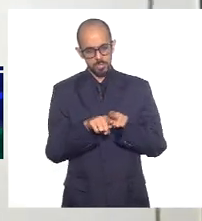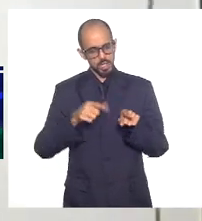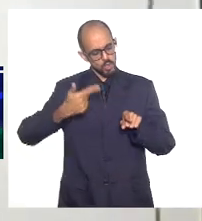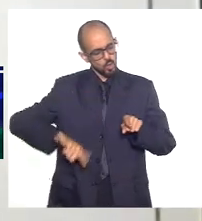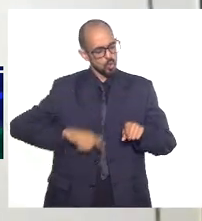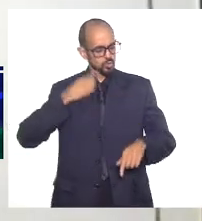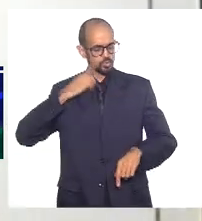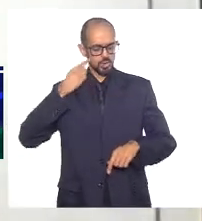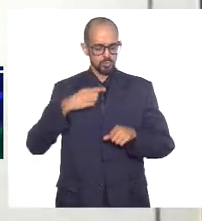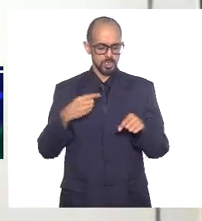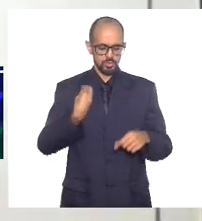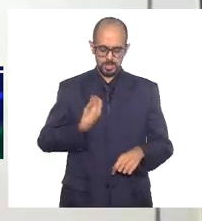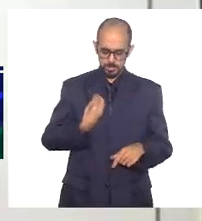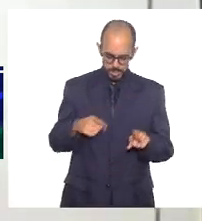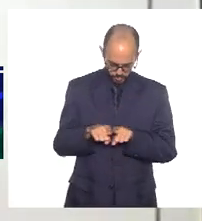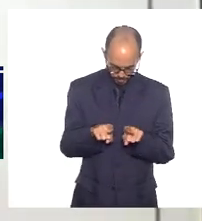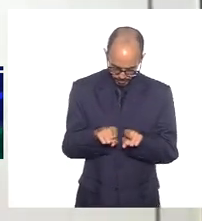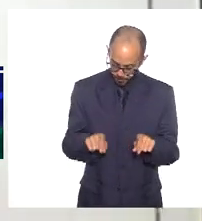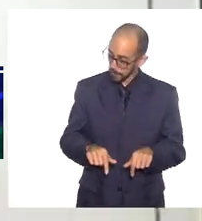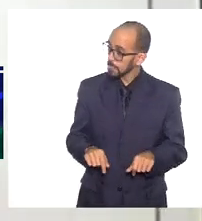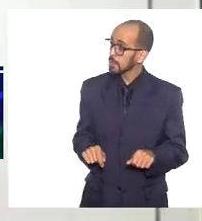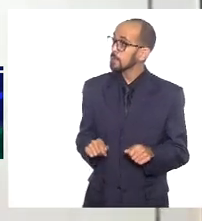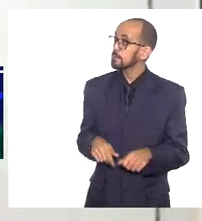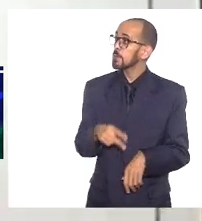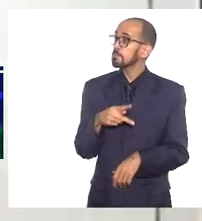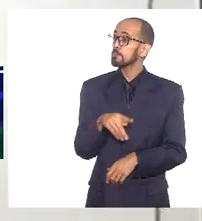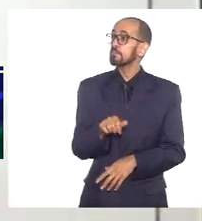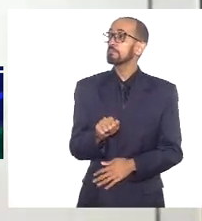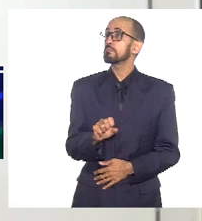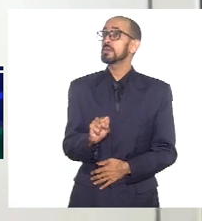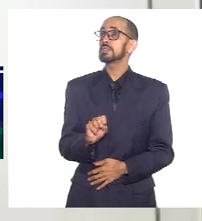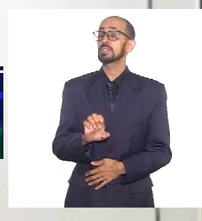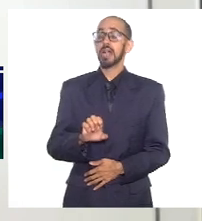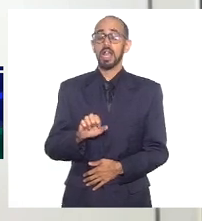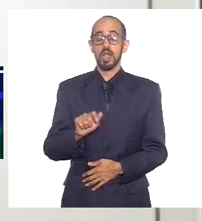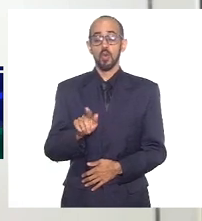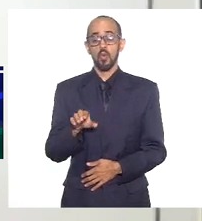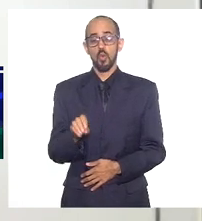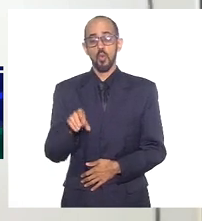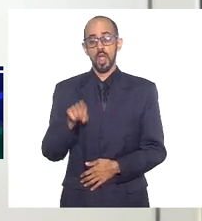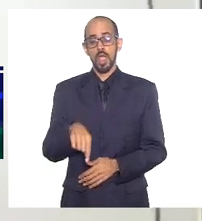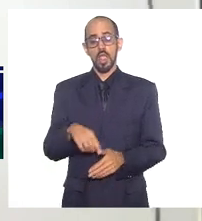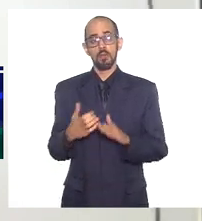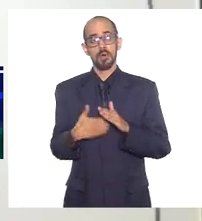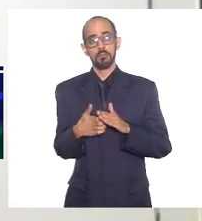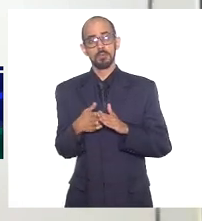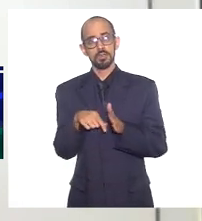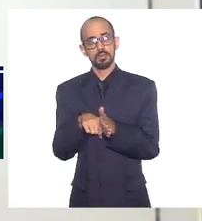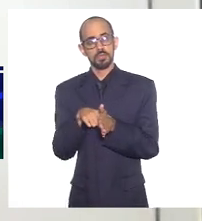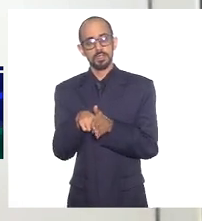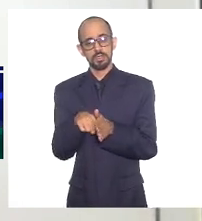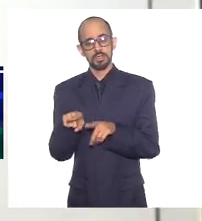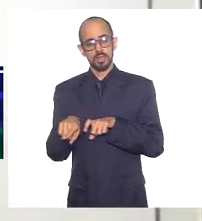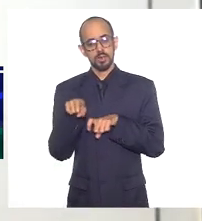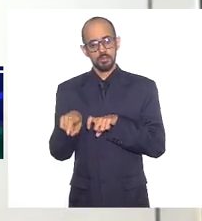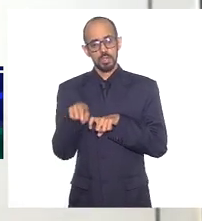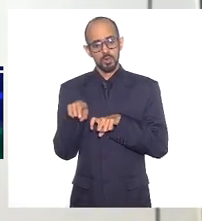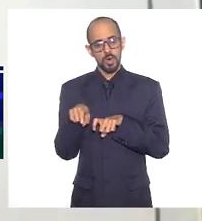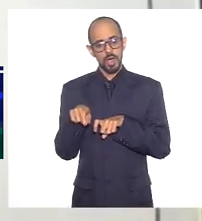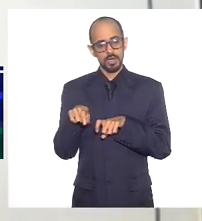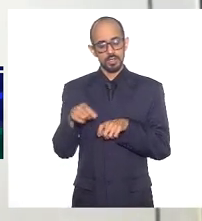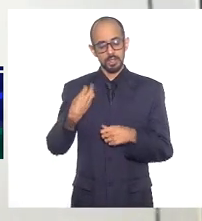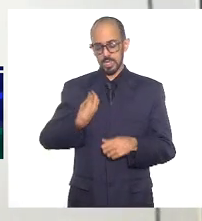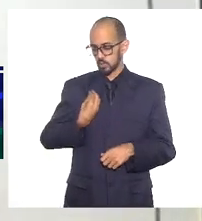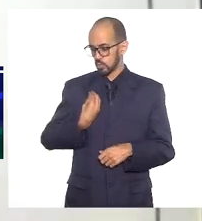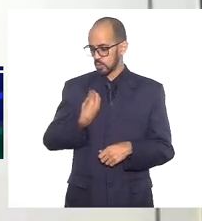participaram e apesar que ela é uma empresa de pesquisa agropecuária no estado do Rio de Janeiro tem atuado